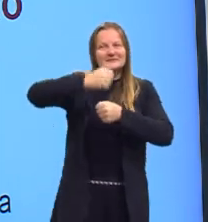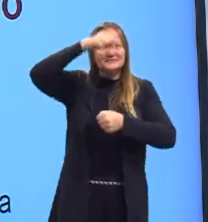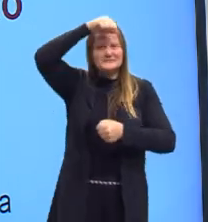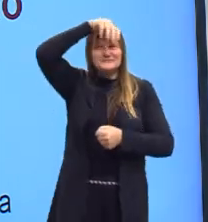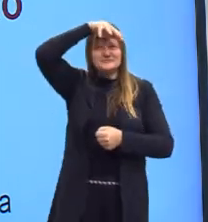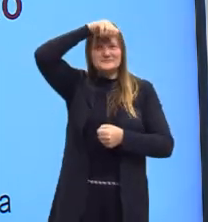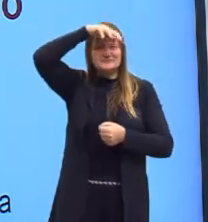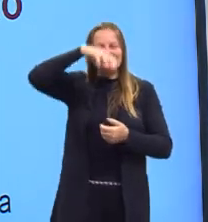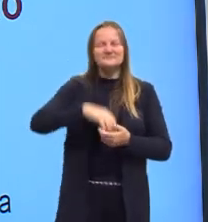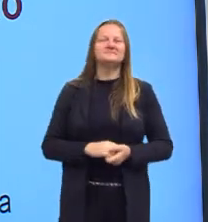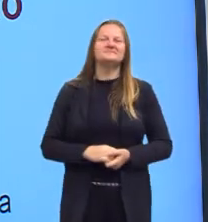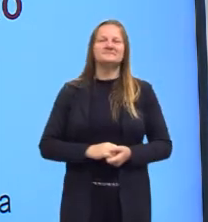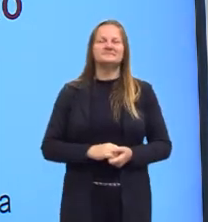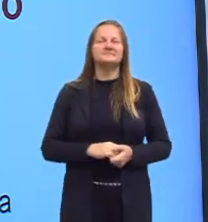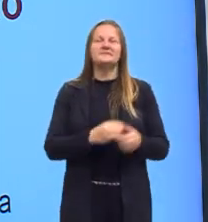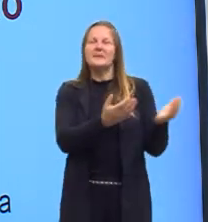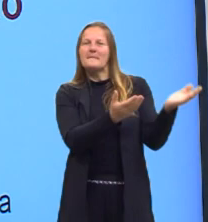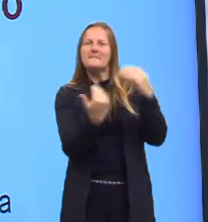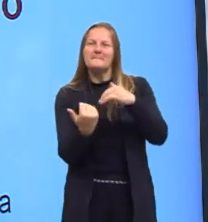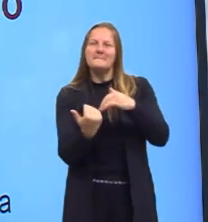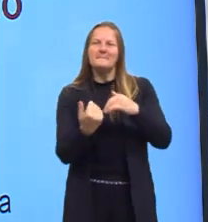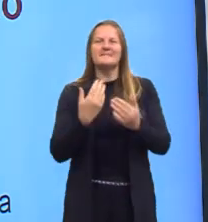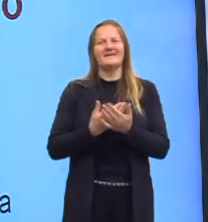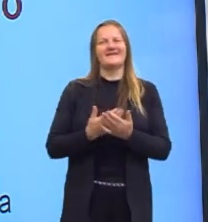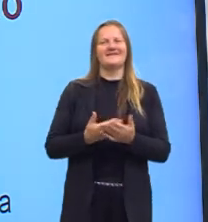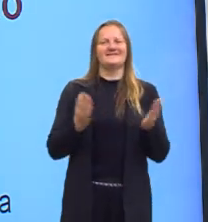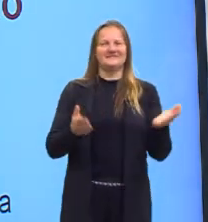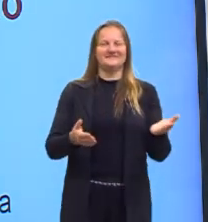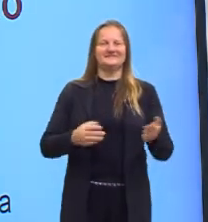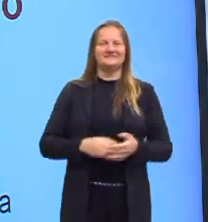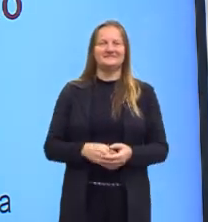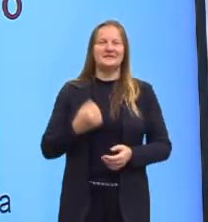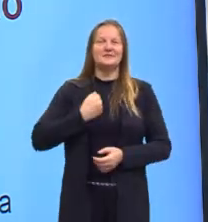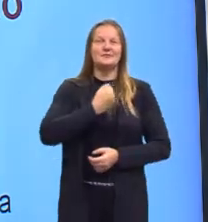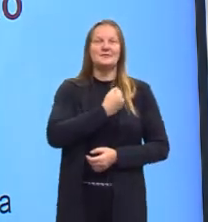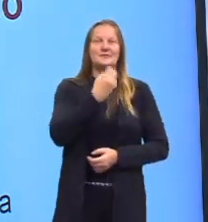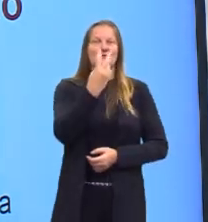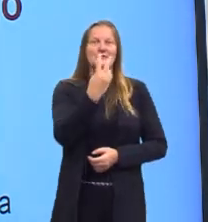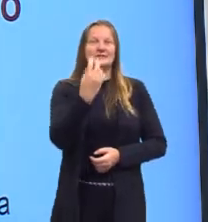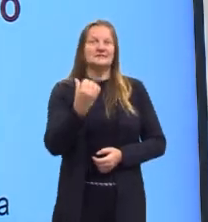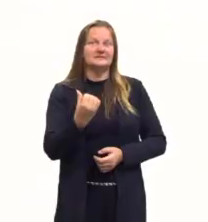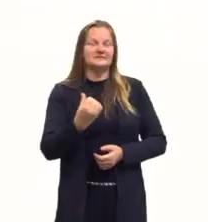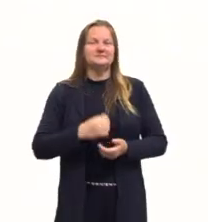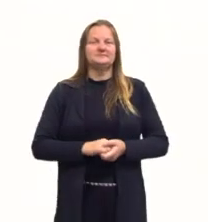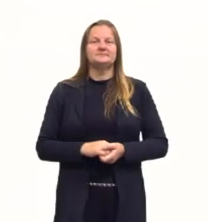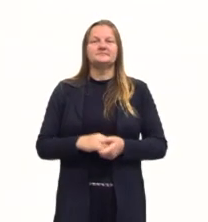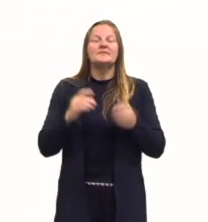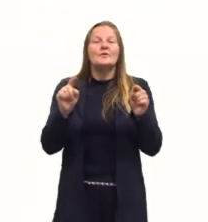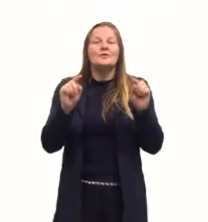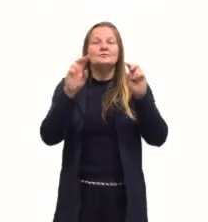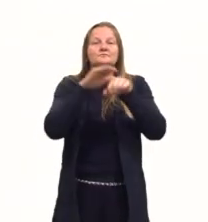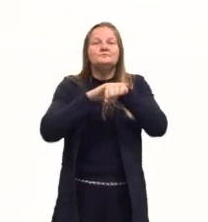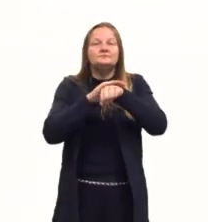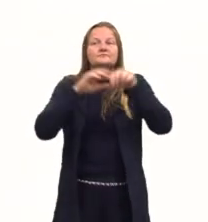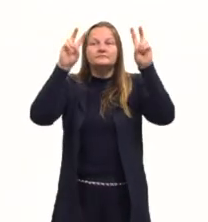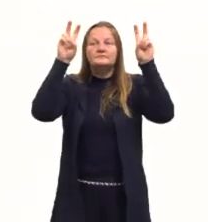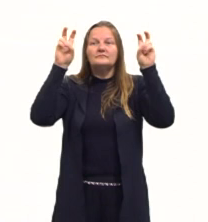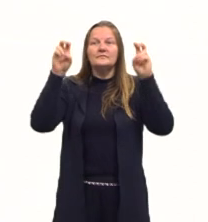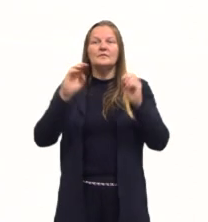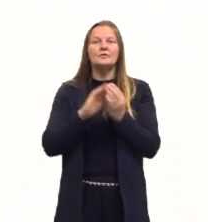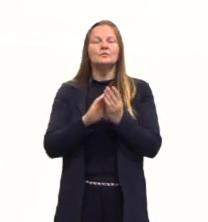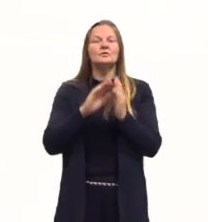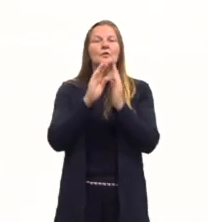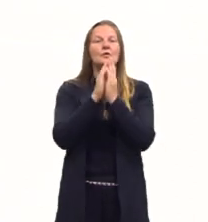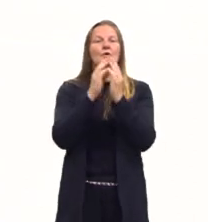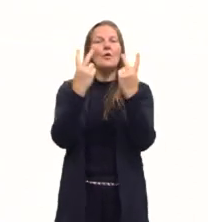Susanoo Então bora lá para aula de hoje aula de número 26 nós vamos falar sobre